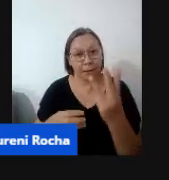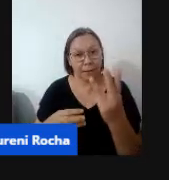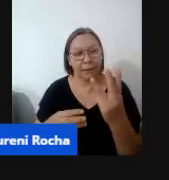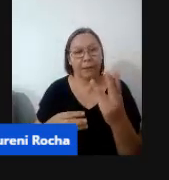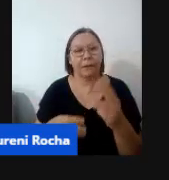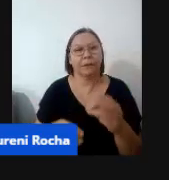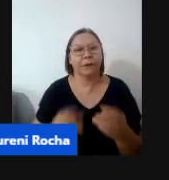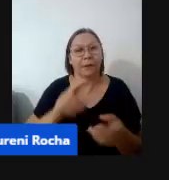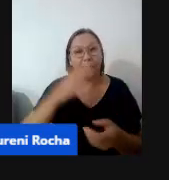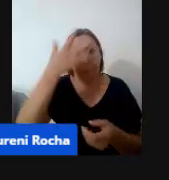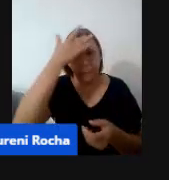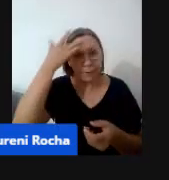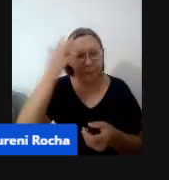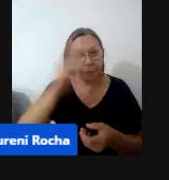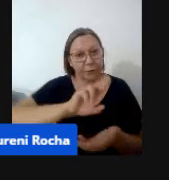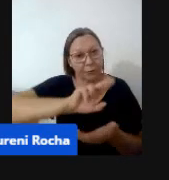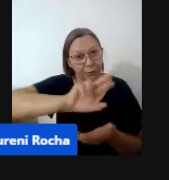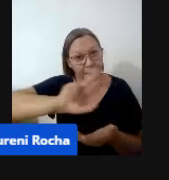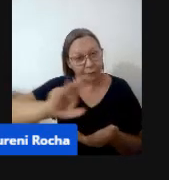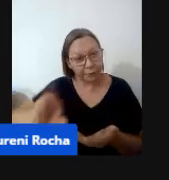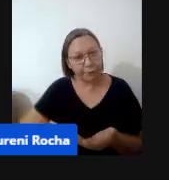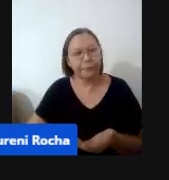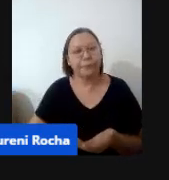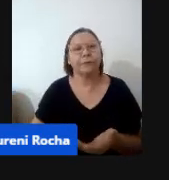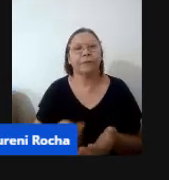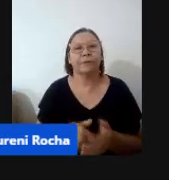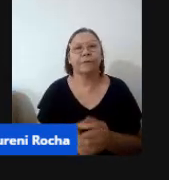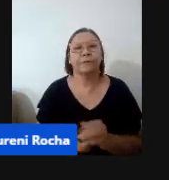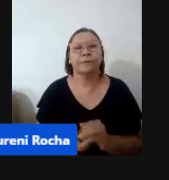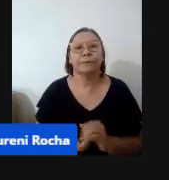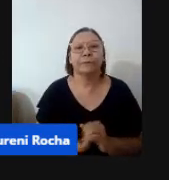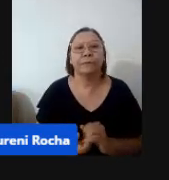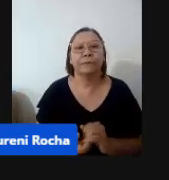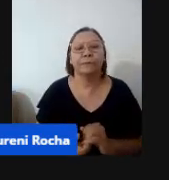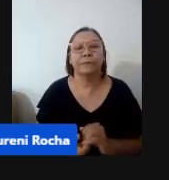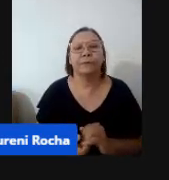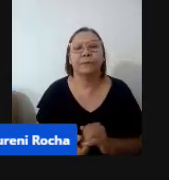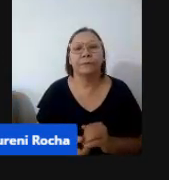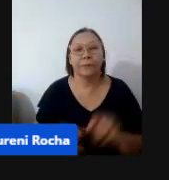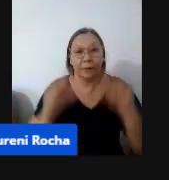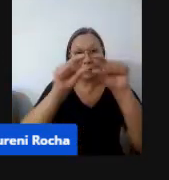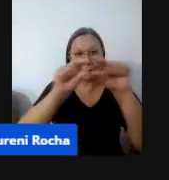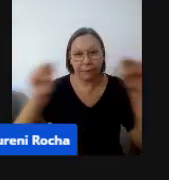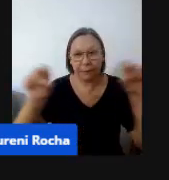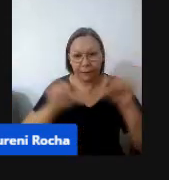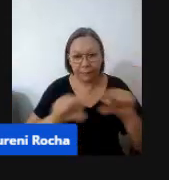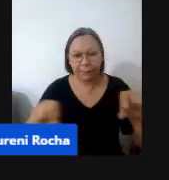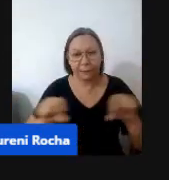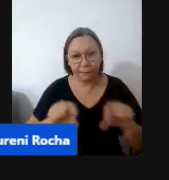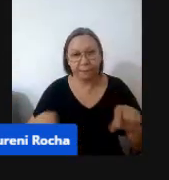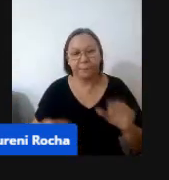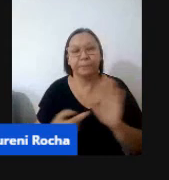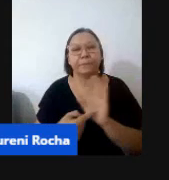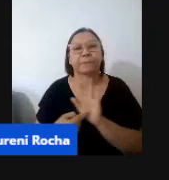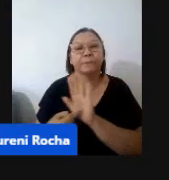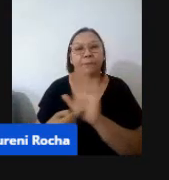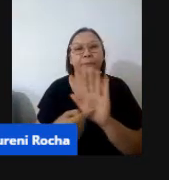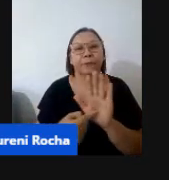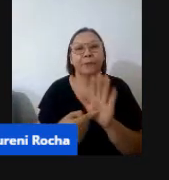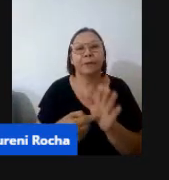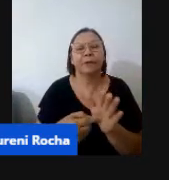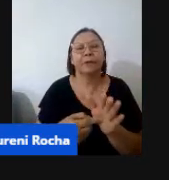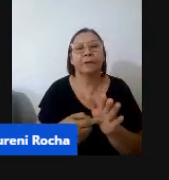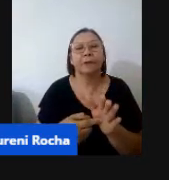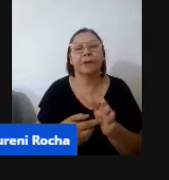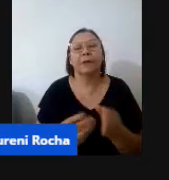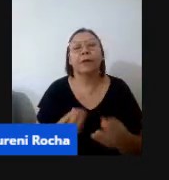seguem o mesmo layout. Então, essas frases apresentam condicionais, que é o que